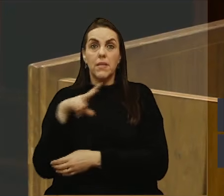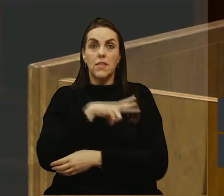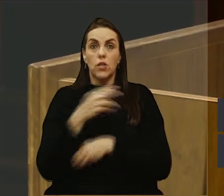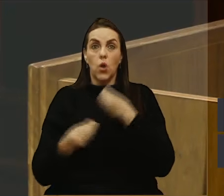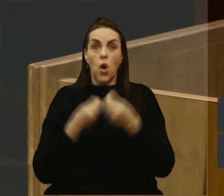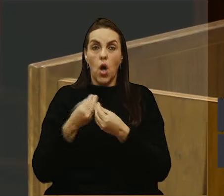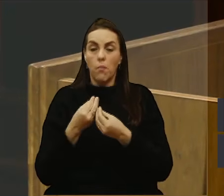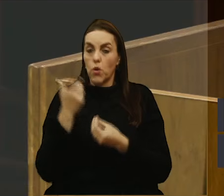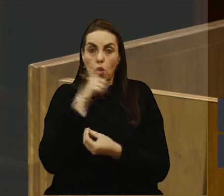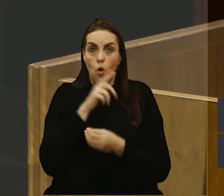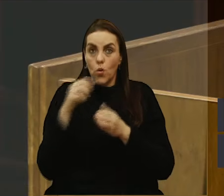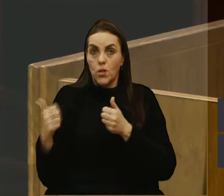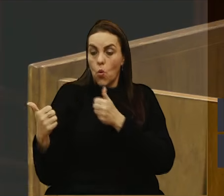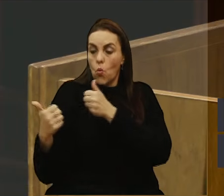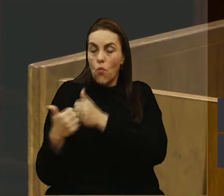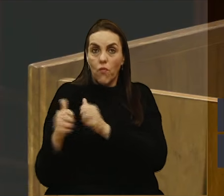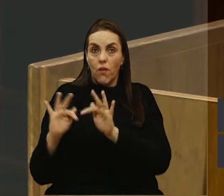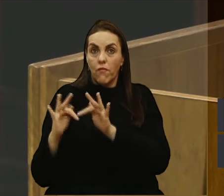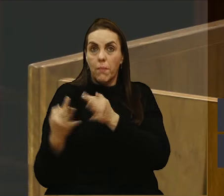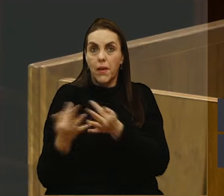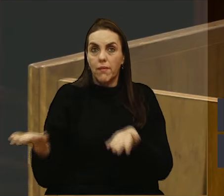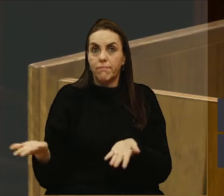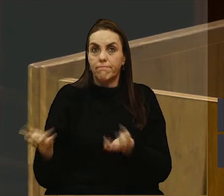mais ficar do lado do seu familiar.